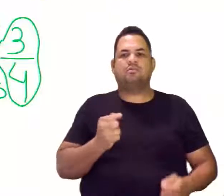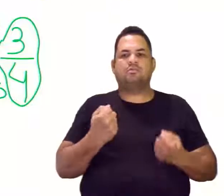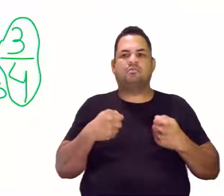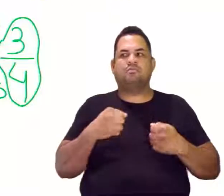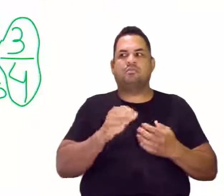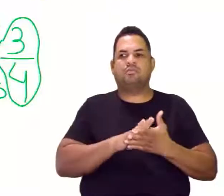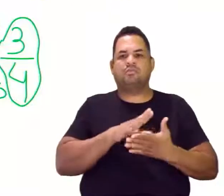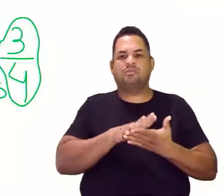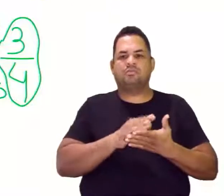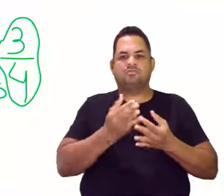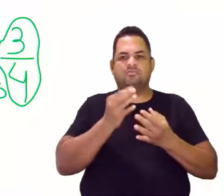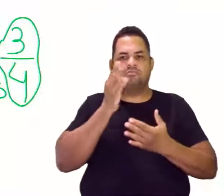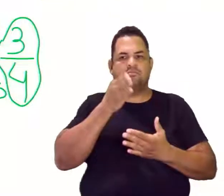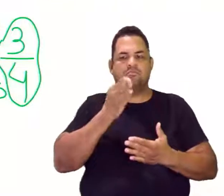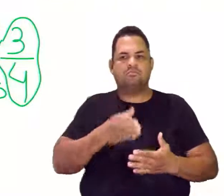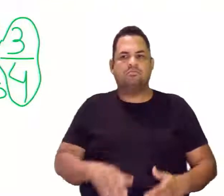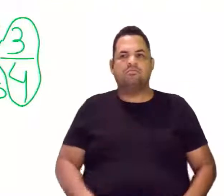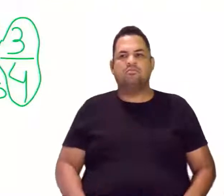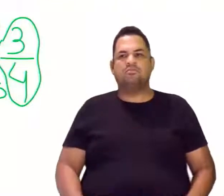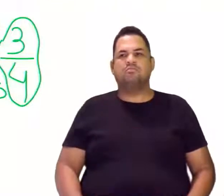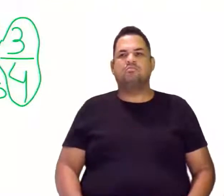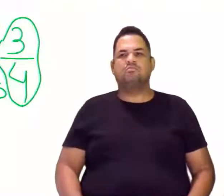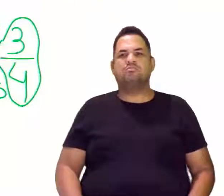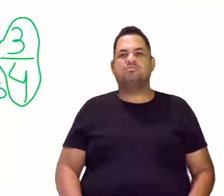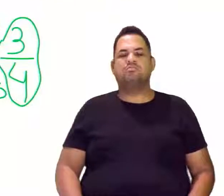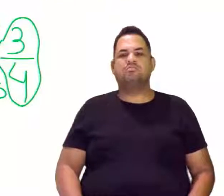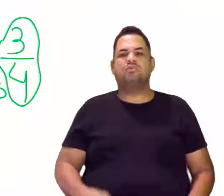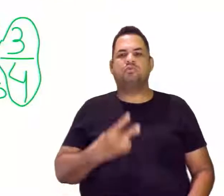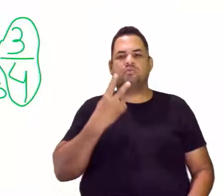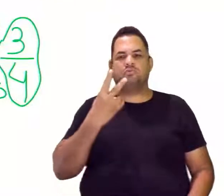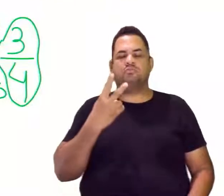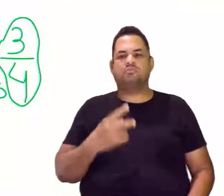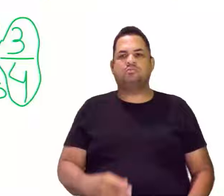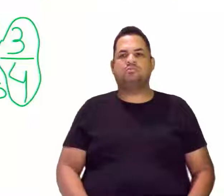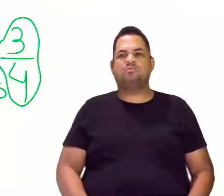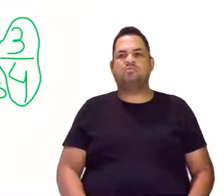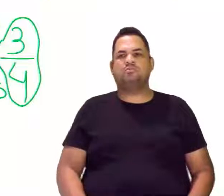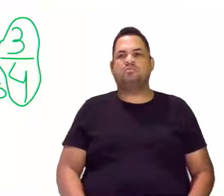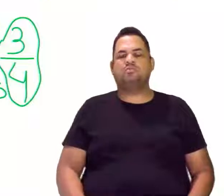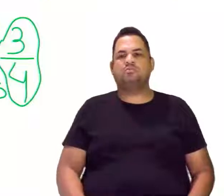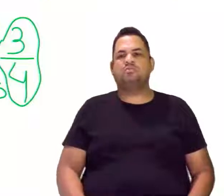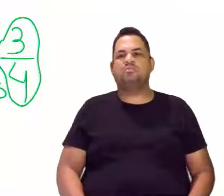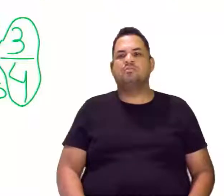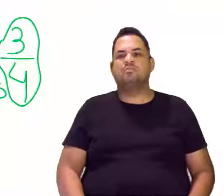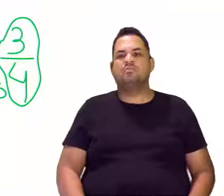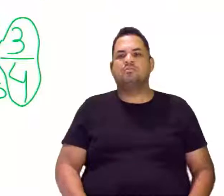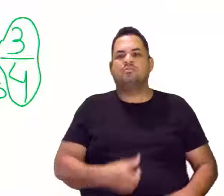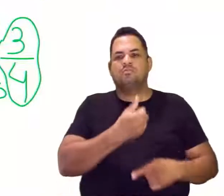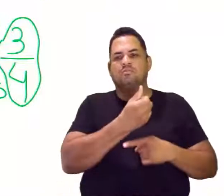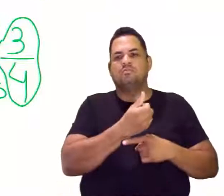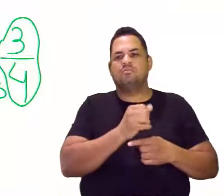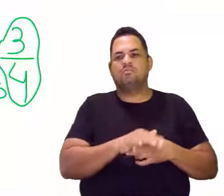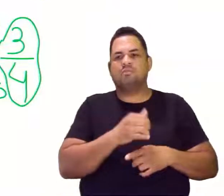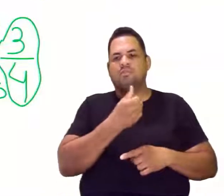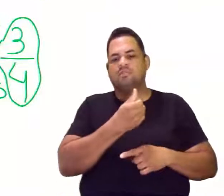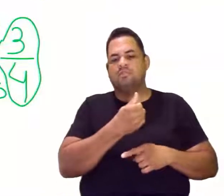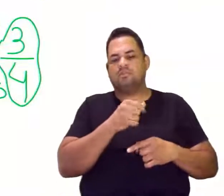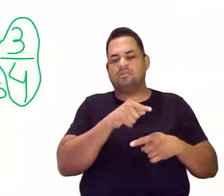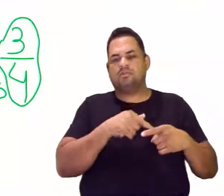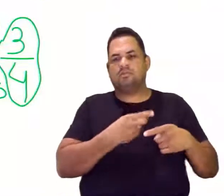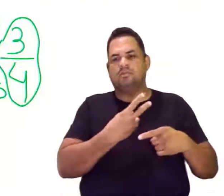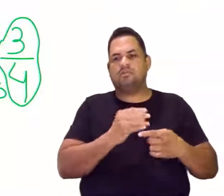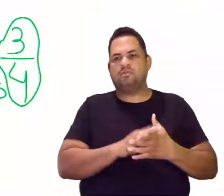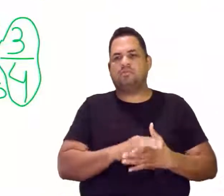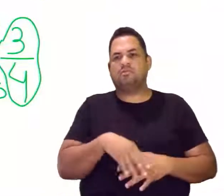pode simplificar? Pode. Pode. Por quem? Por 2? Por 2. Por 2, né? 6 por 2?